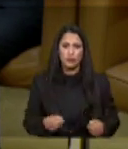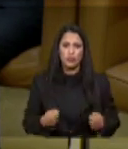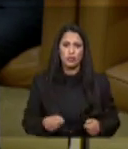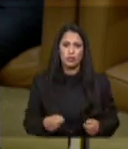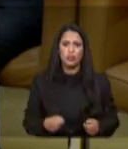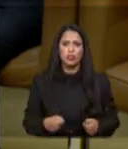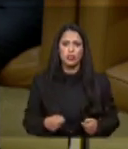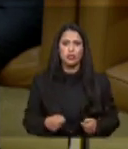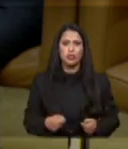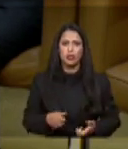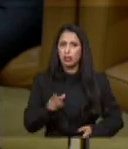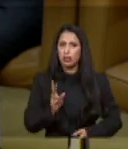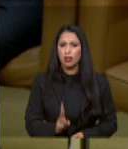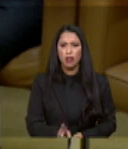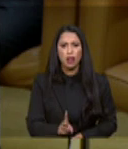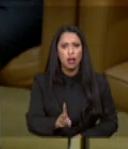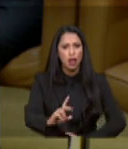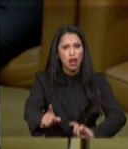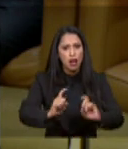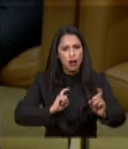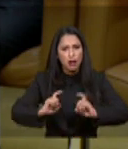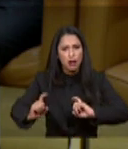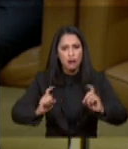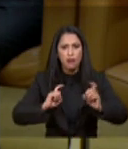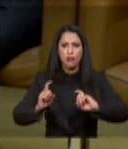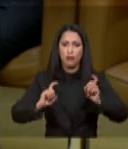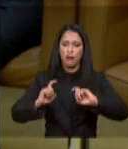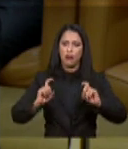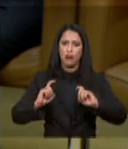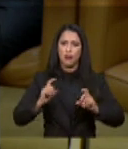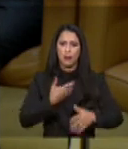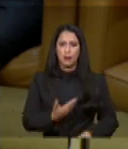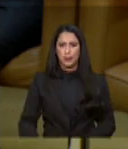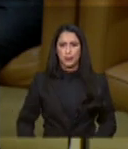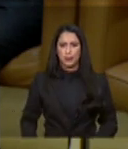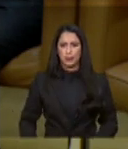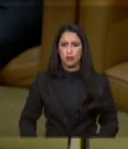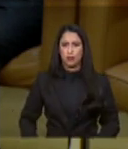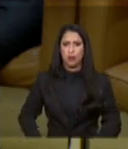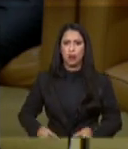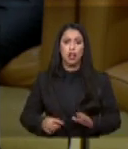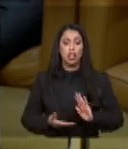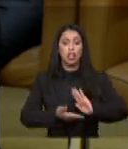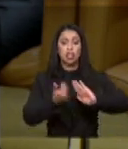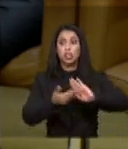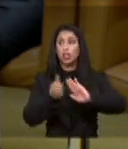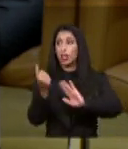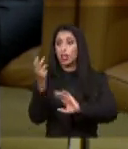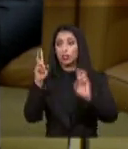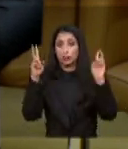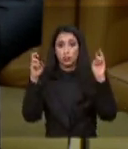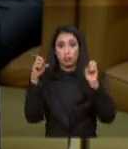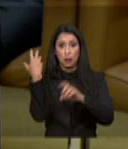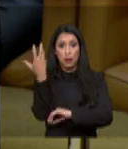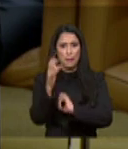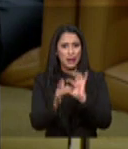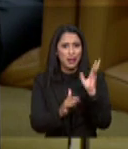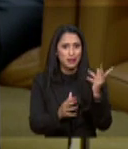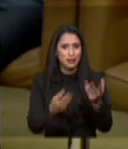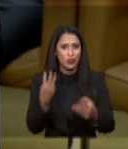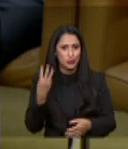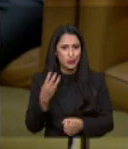deve ser também uma prática cotidiana da administração pública. Ela foi completamente retirada da questão ambiental nos últimos